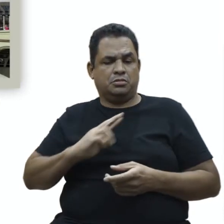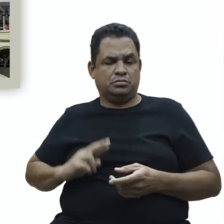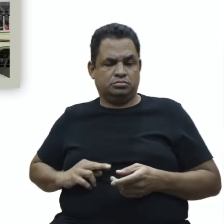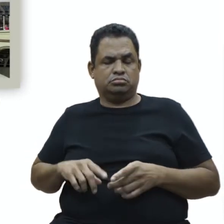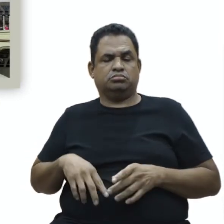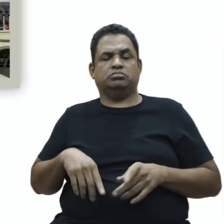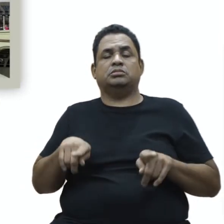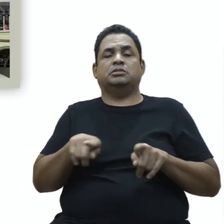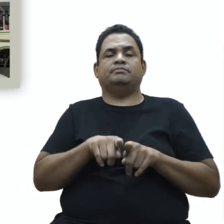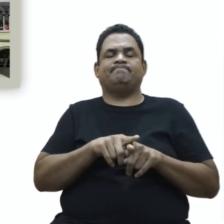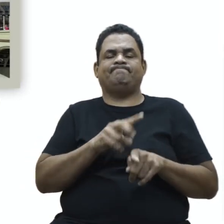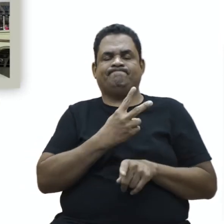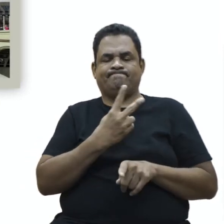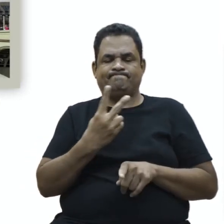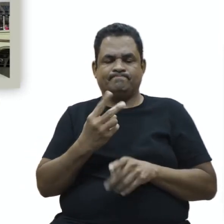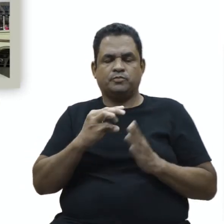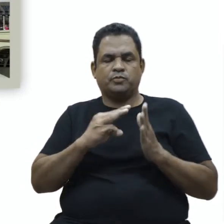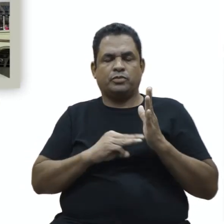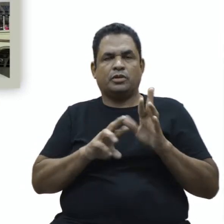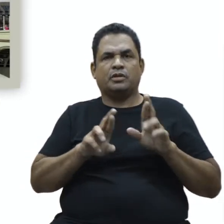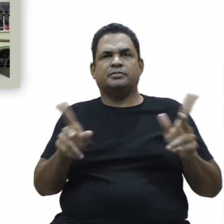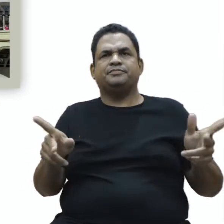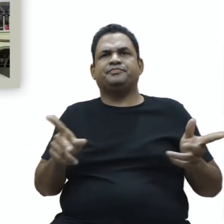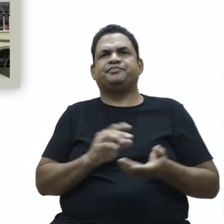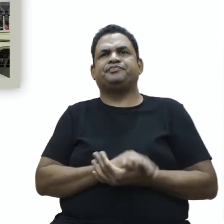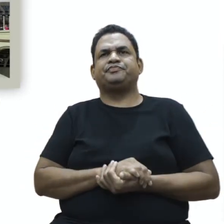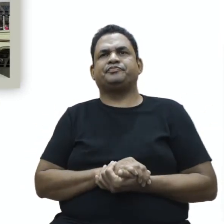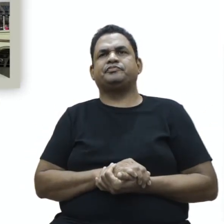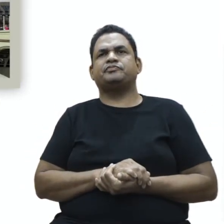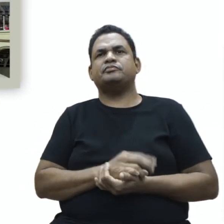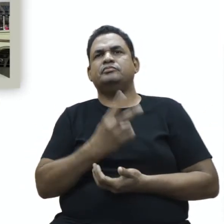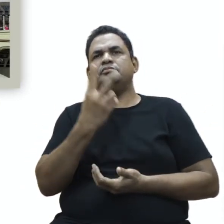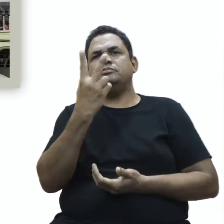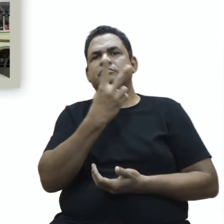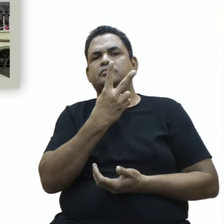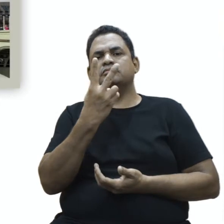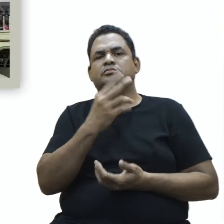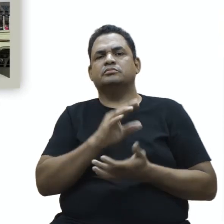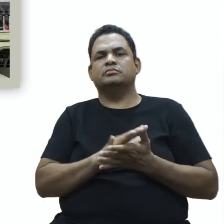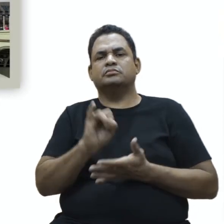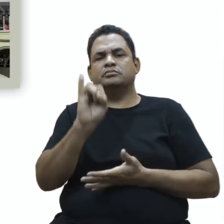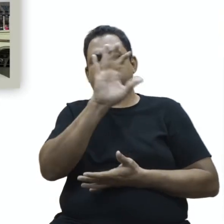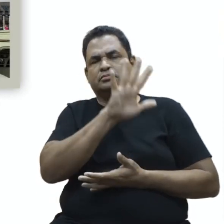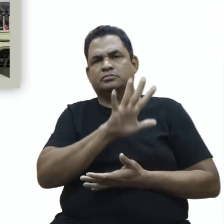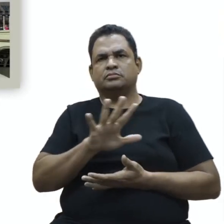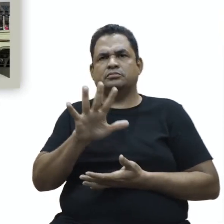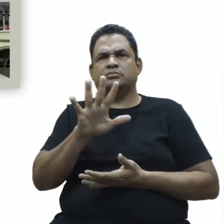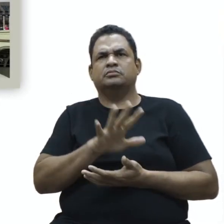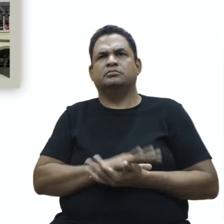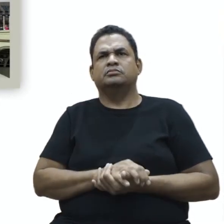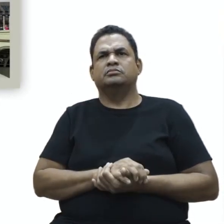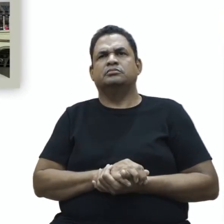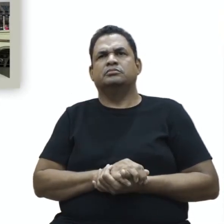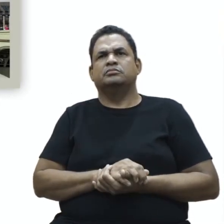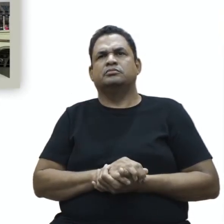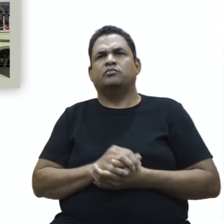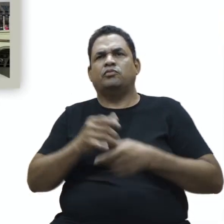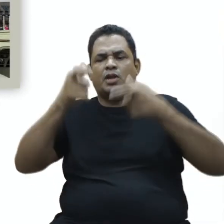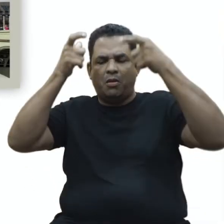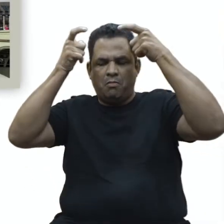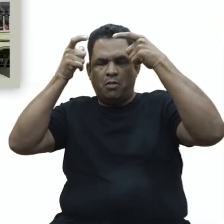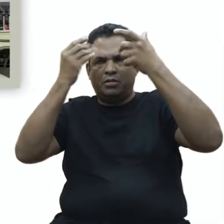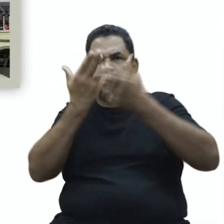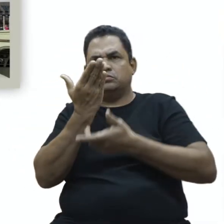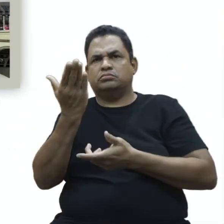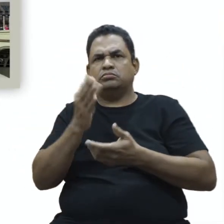outros modelos diferentes, tá bom? Aqui você tem essas duas imagens que representam aqui a monarquia e aqui